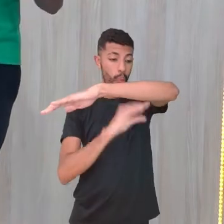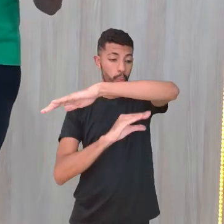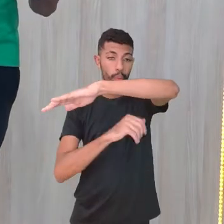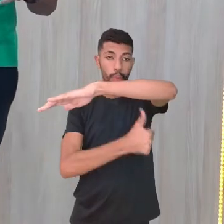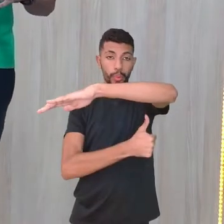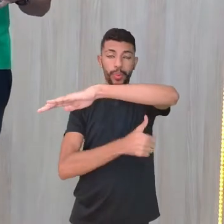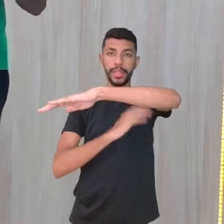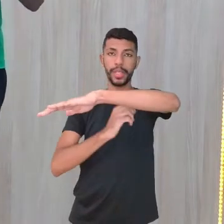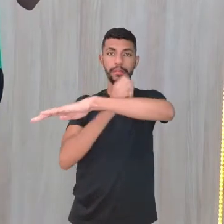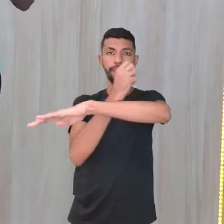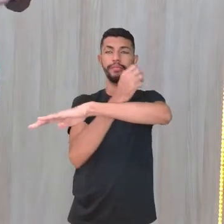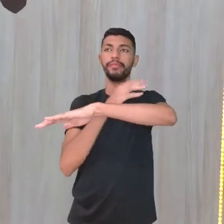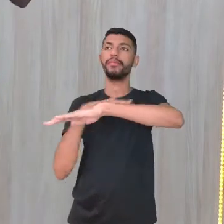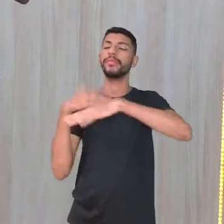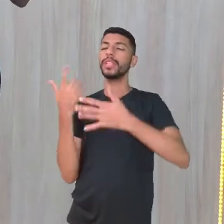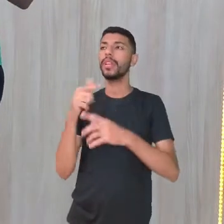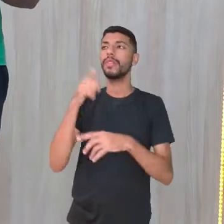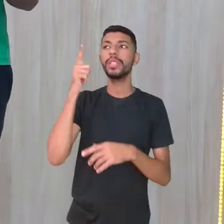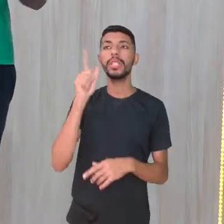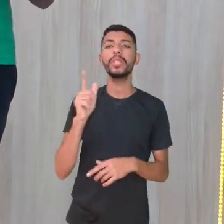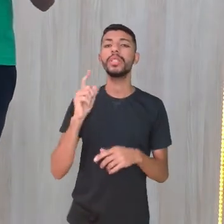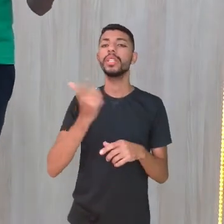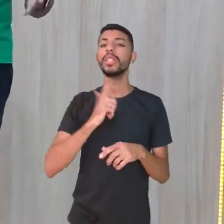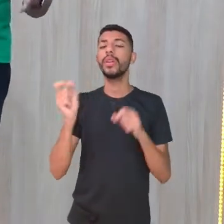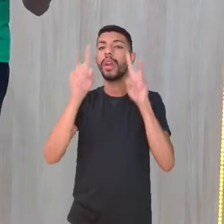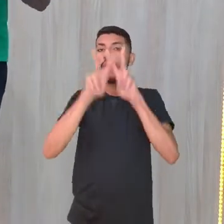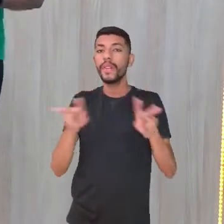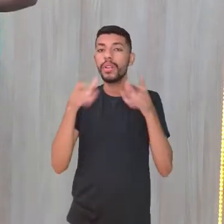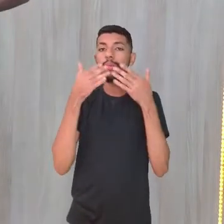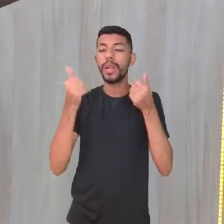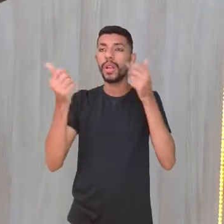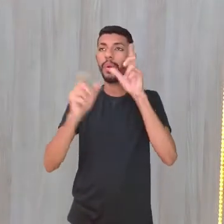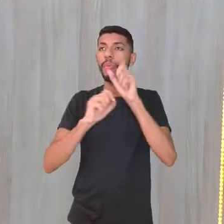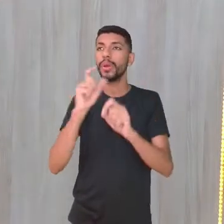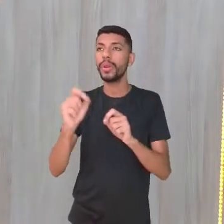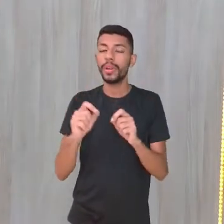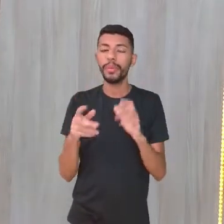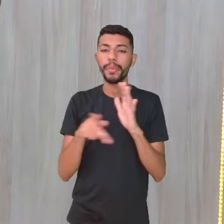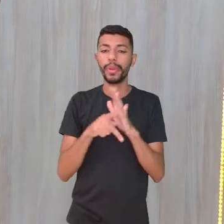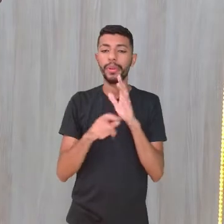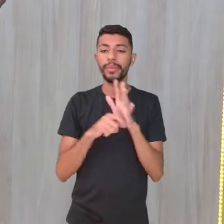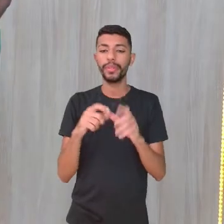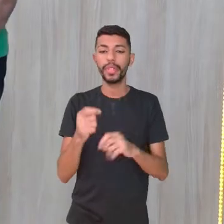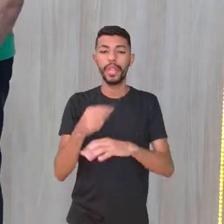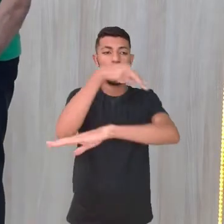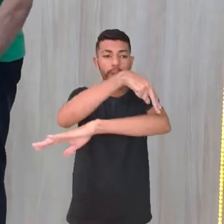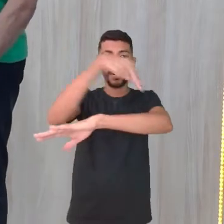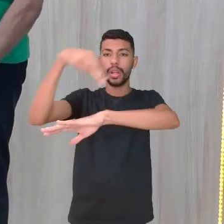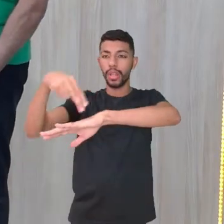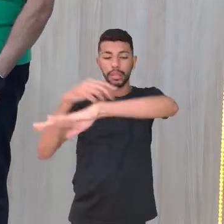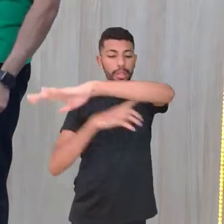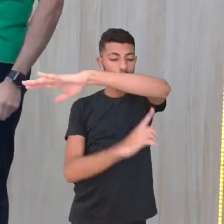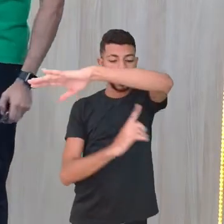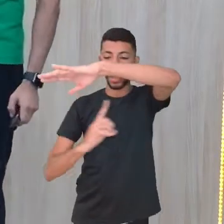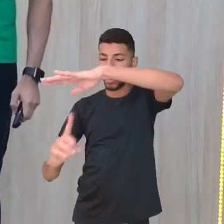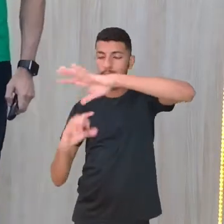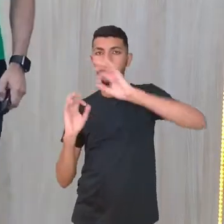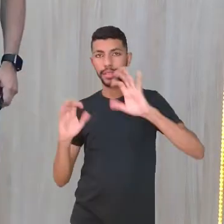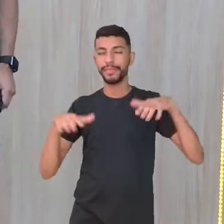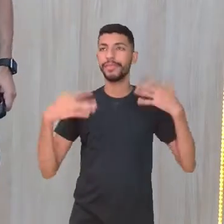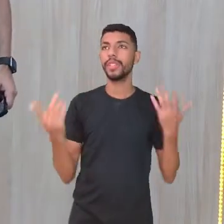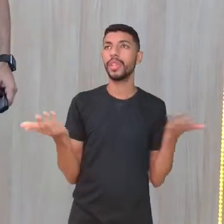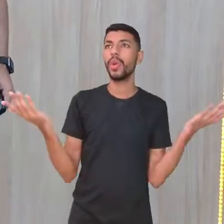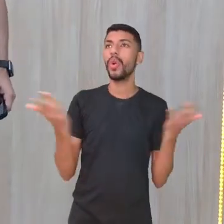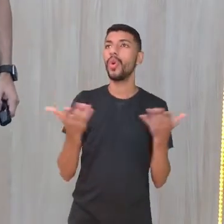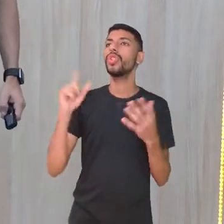dessa multiplicação do numerador com o numerador e denominador com denominador, certo? Na aula de hoje a gente vai ver essa ideia aí